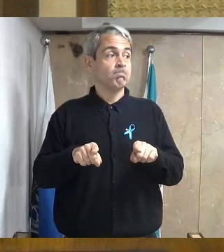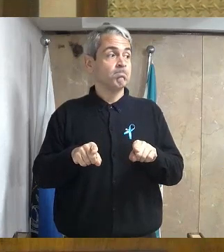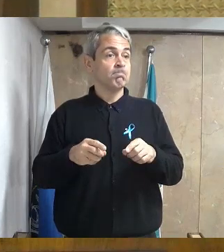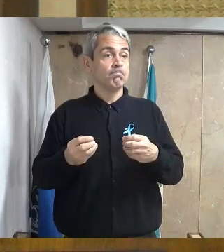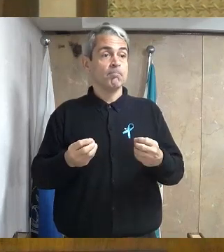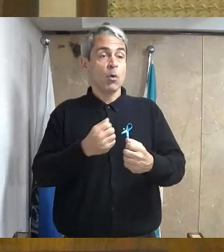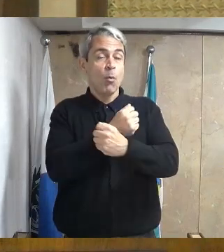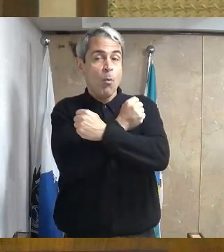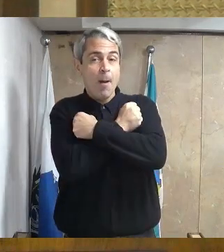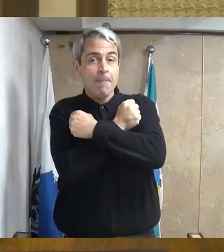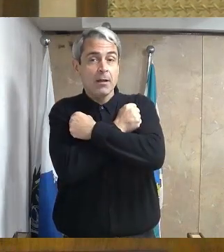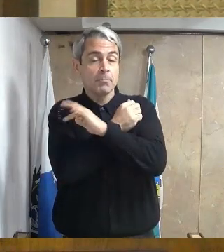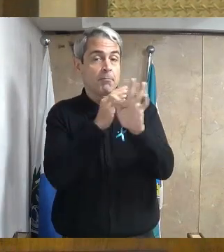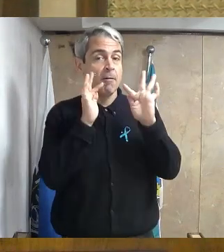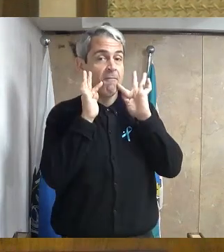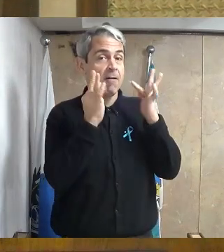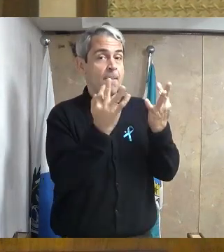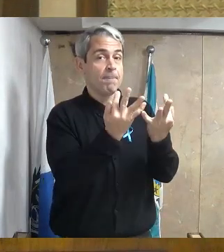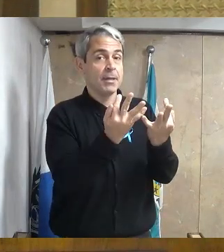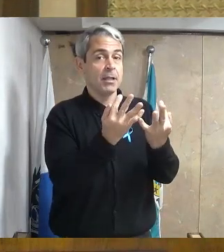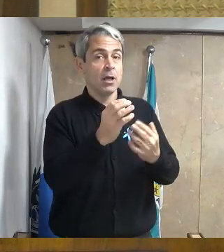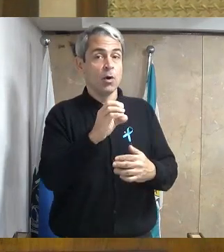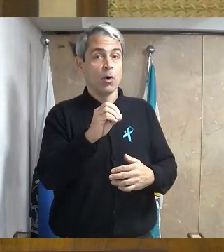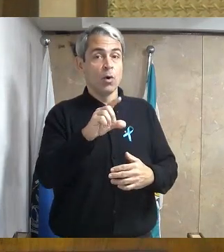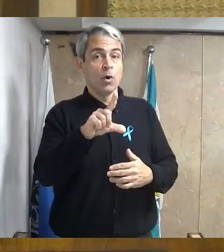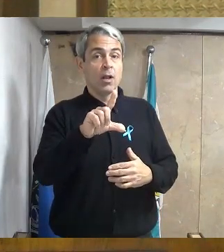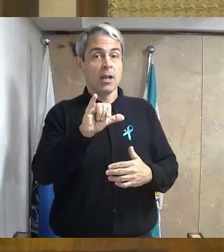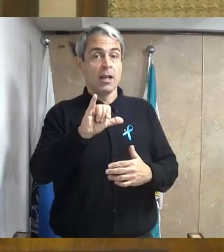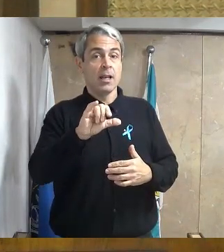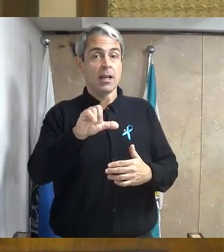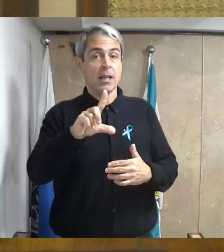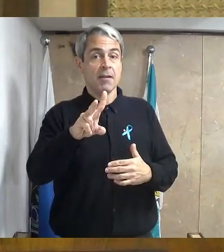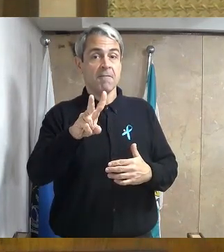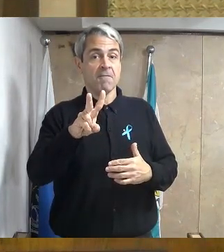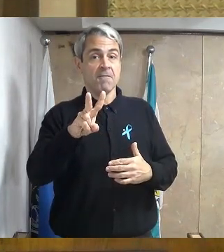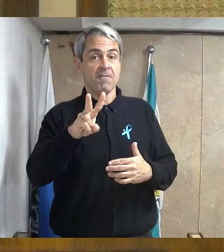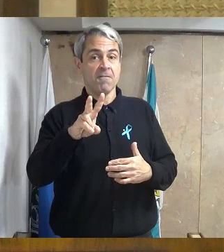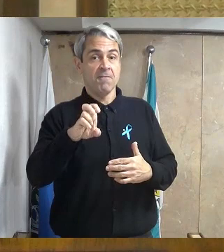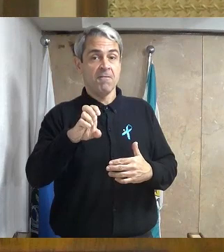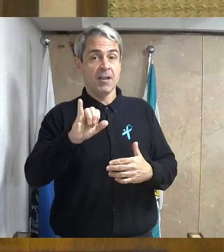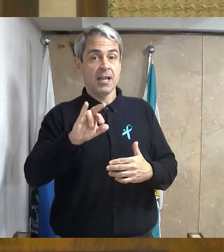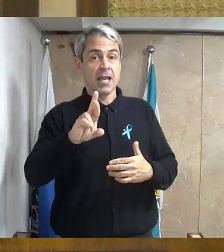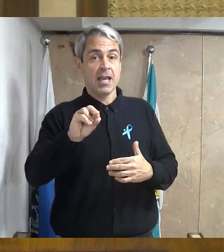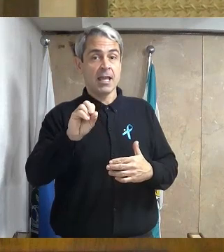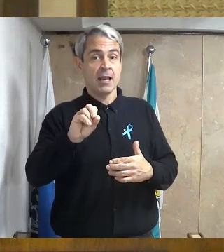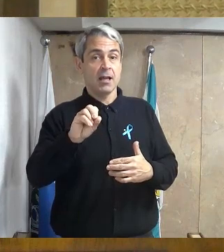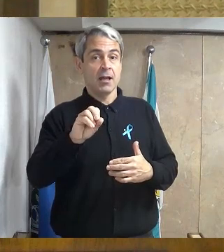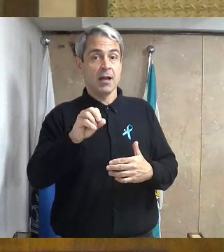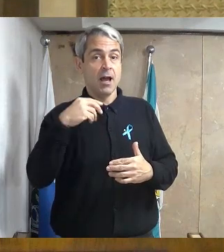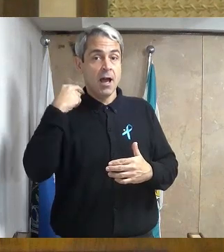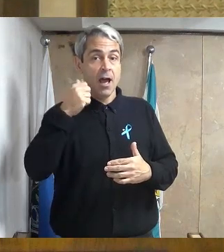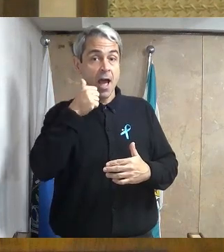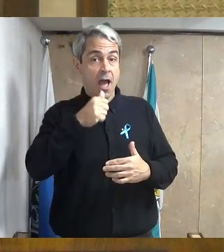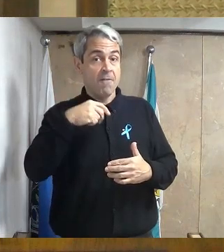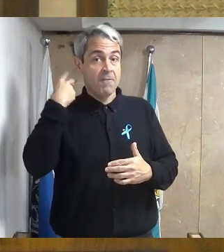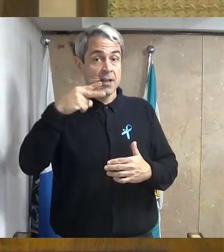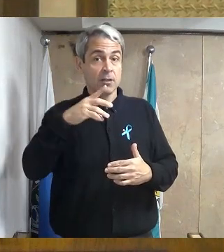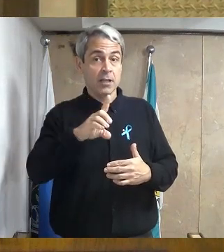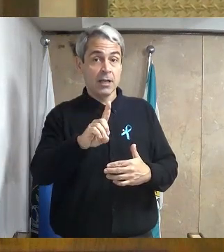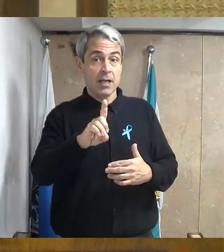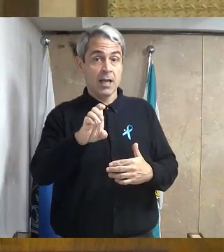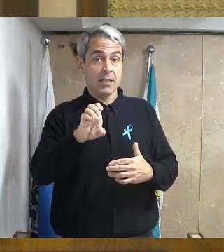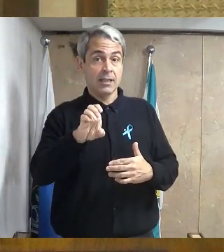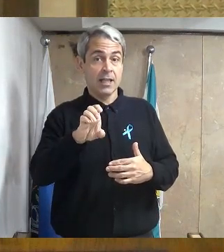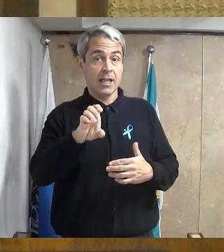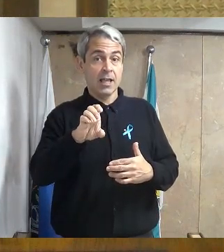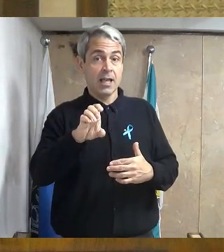um abraço para a família Oliveira, na pessoa da vereadora Delza, por ter perdido a sua mamãe. Só quem sabe a